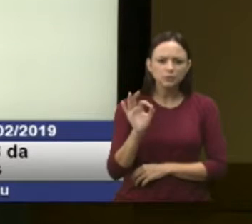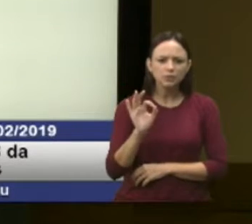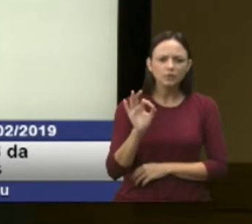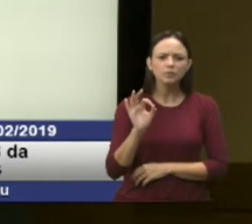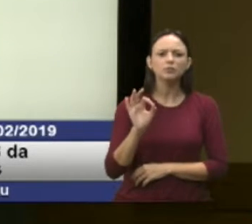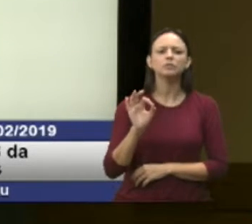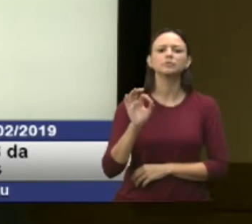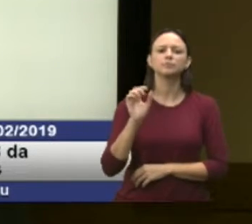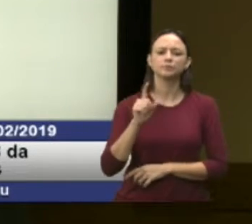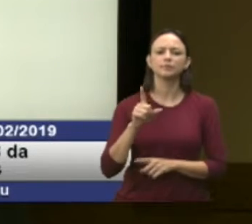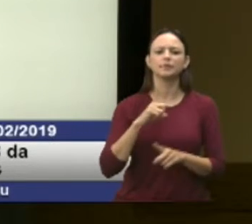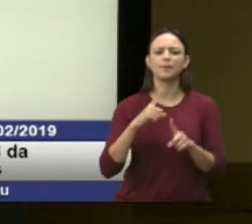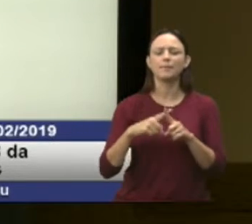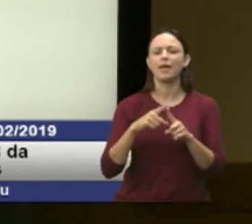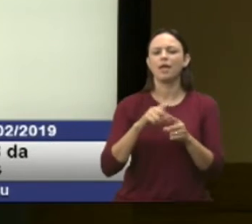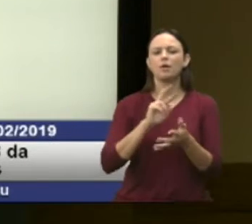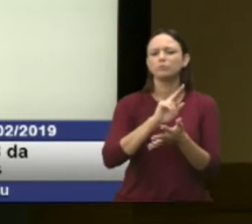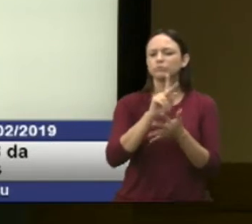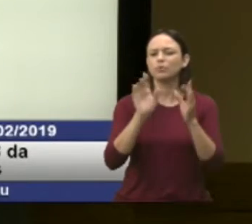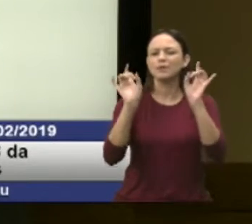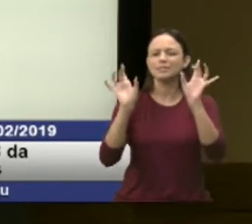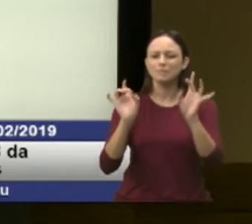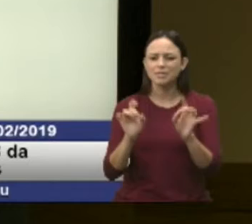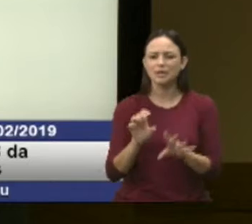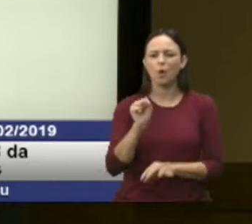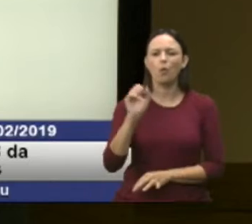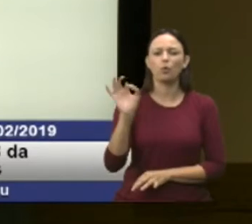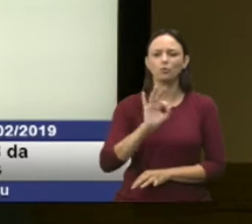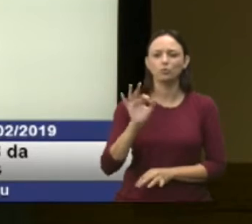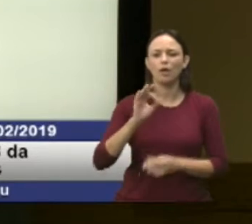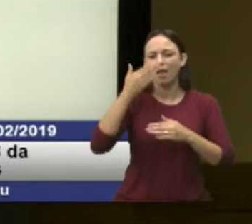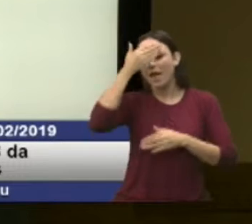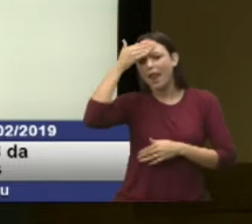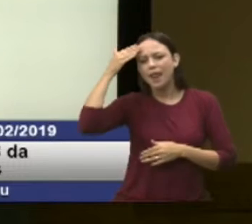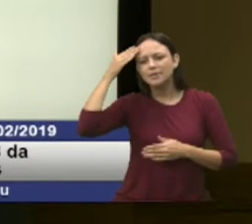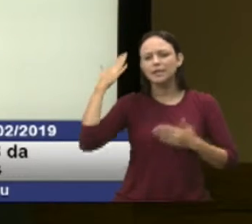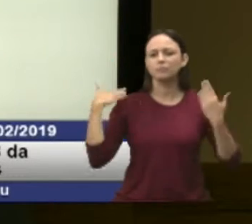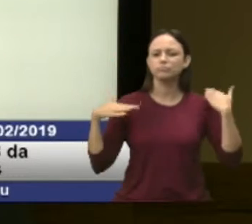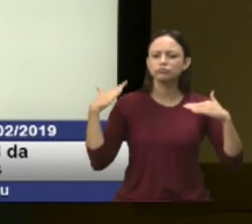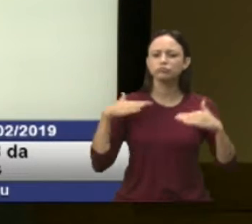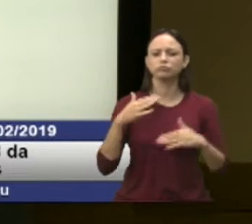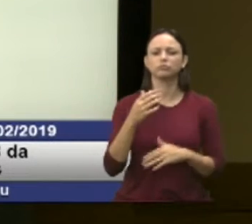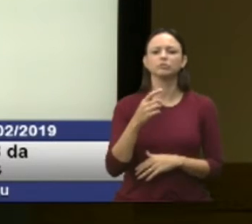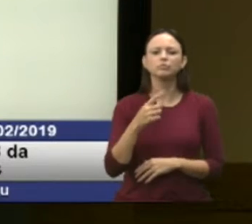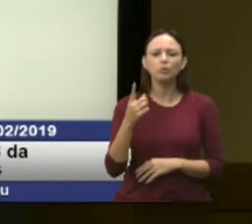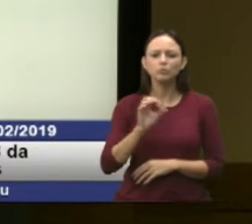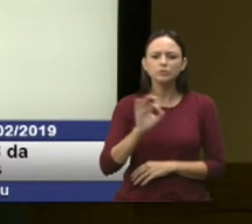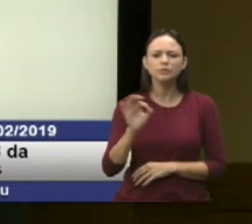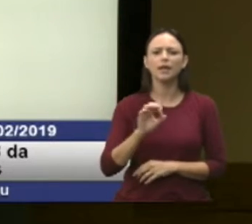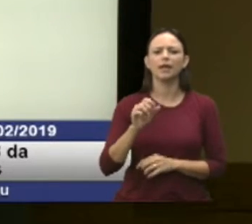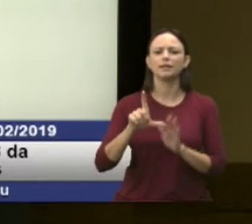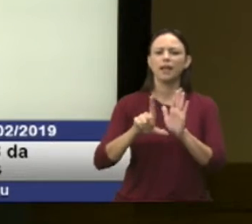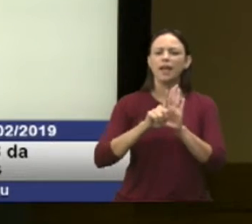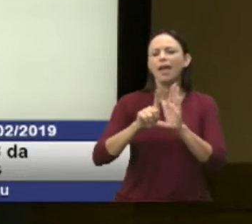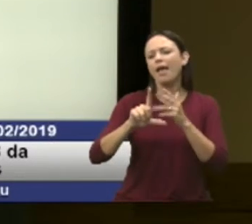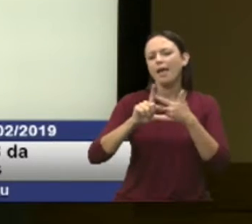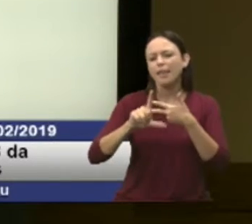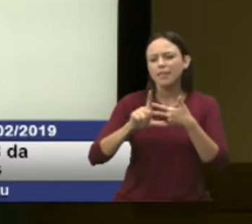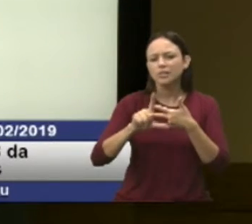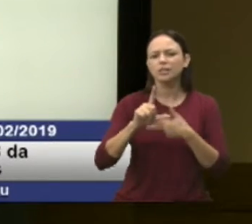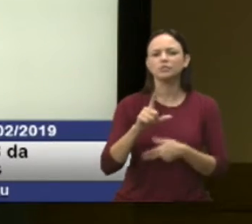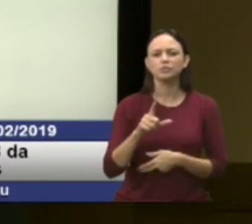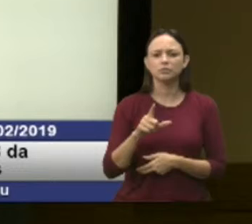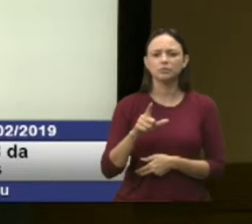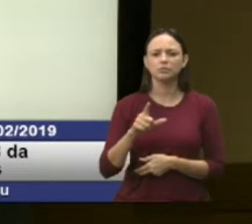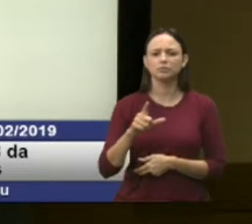encargos especiais 8%, lazer, desporto 1%, legislativa 2%,